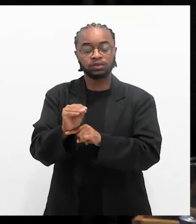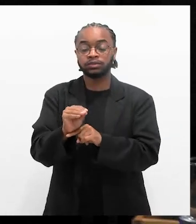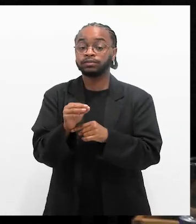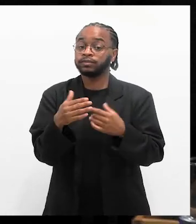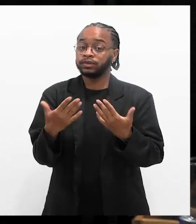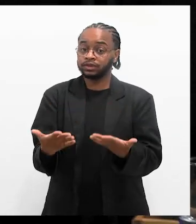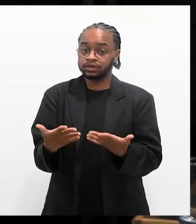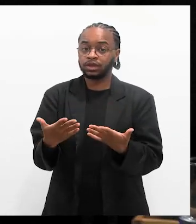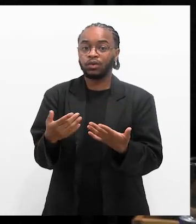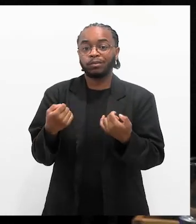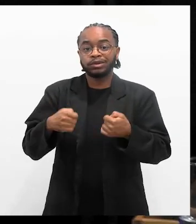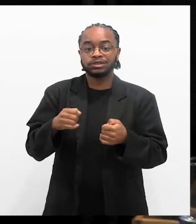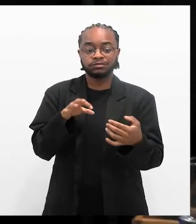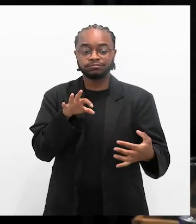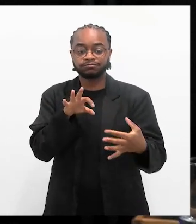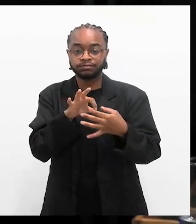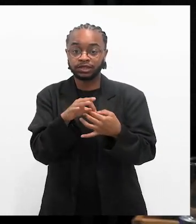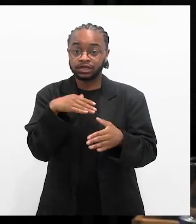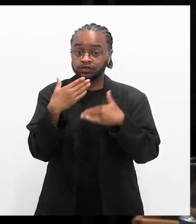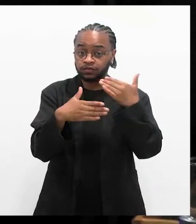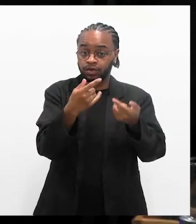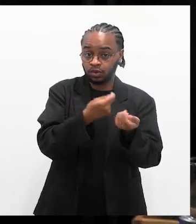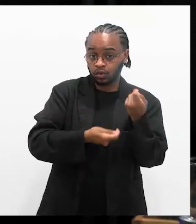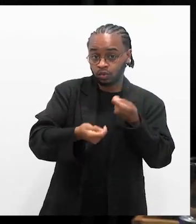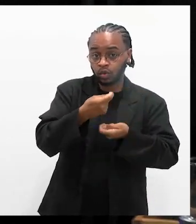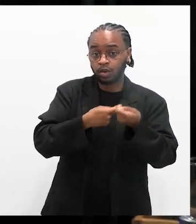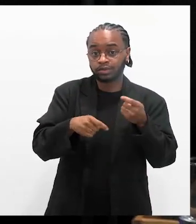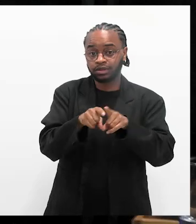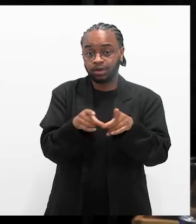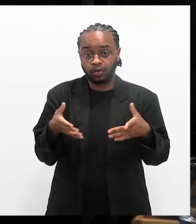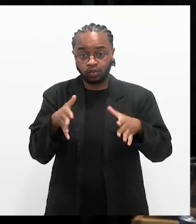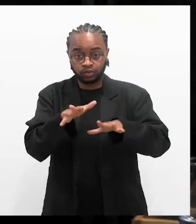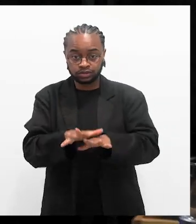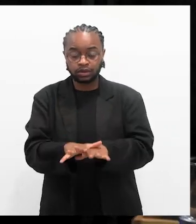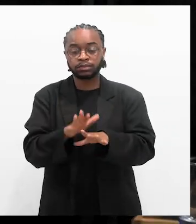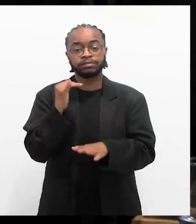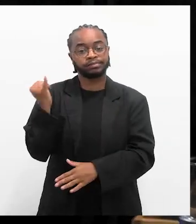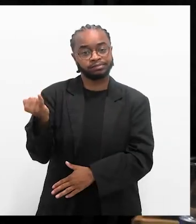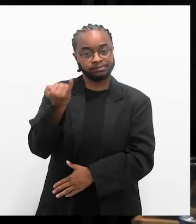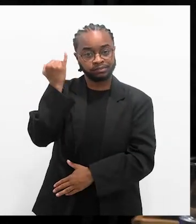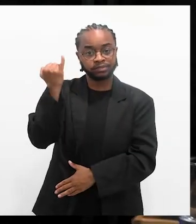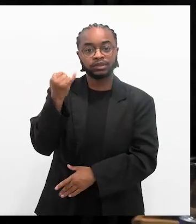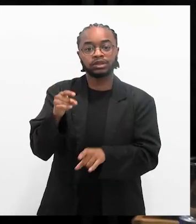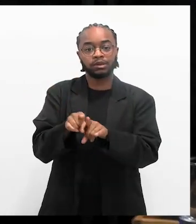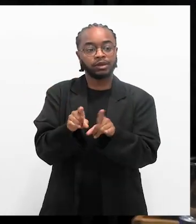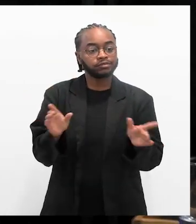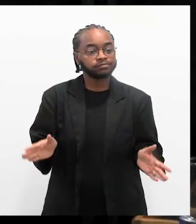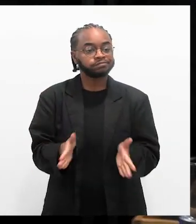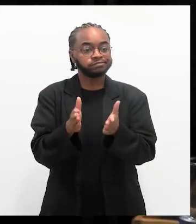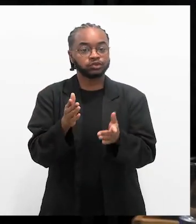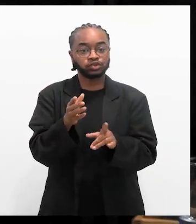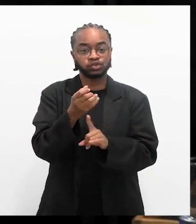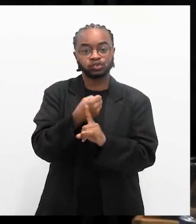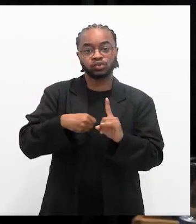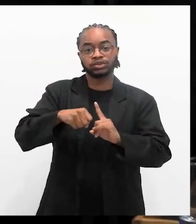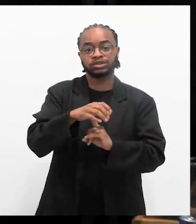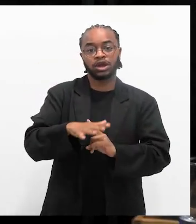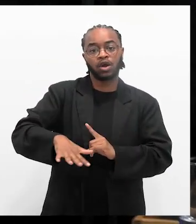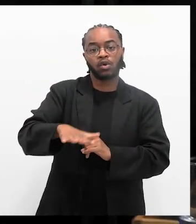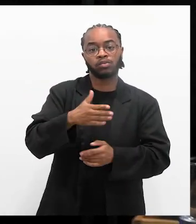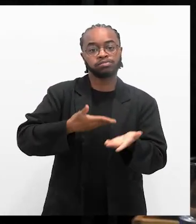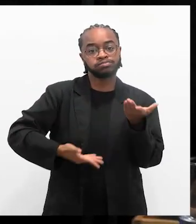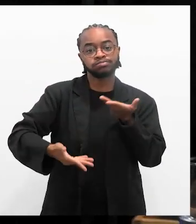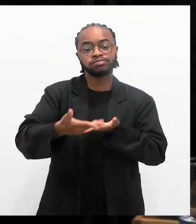filhos. Então, unir, não é, o desenvolvimento econômico com a inclusão é também desenvolver o social. E eu